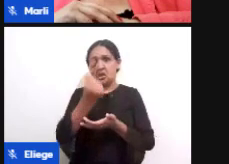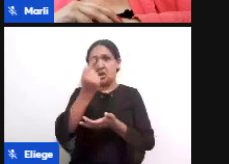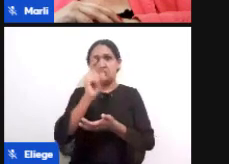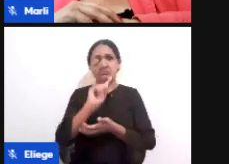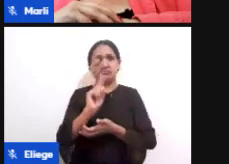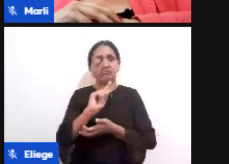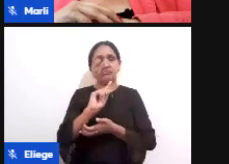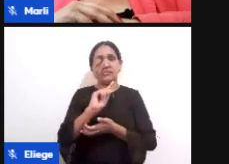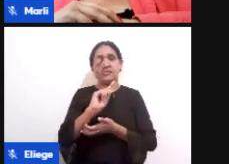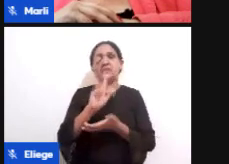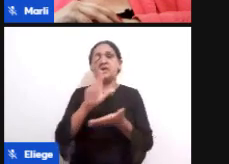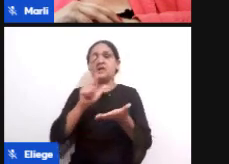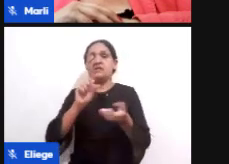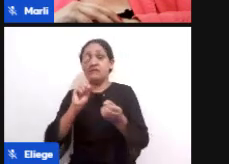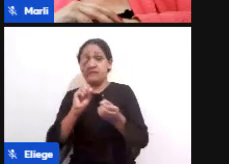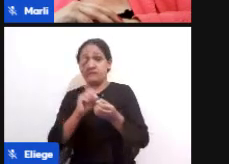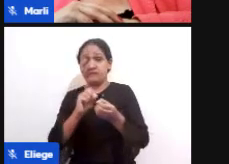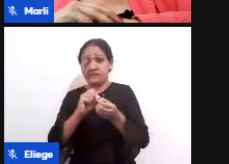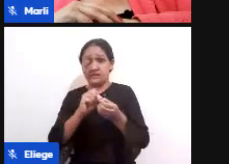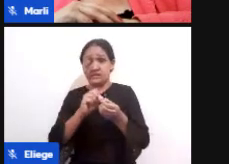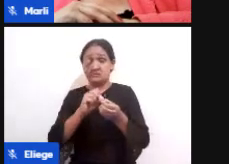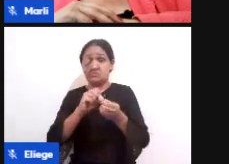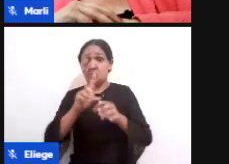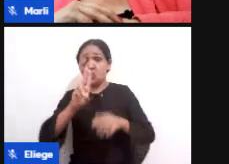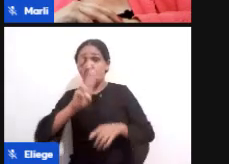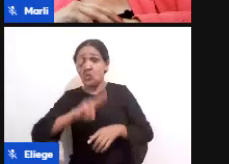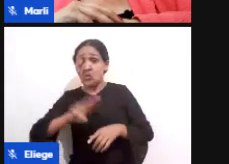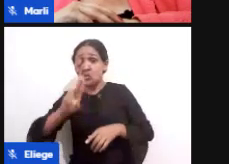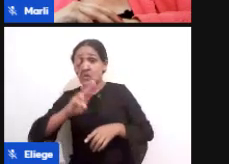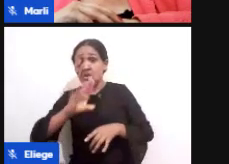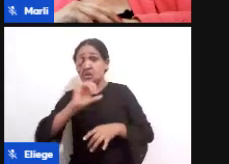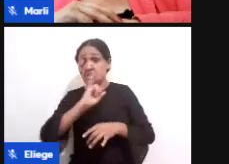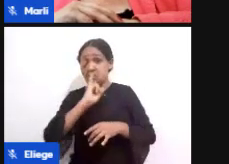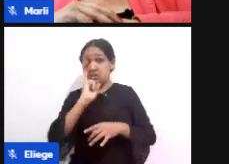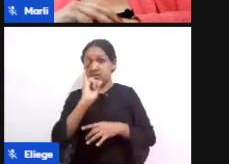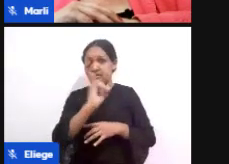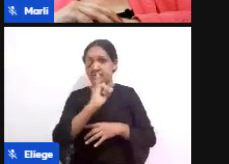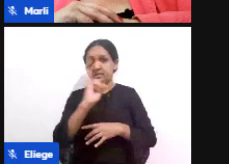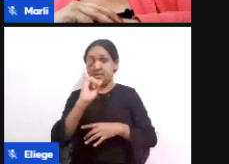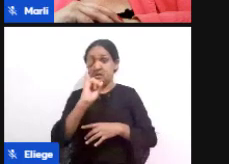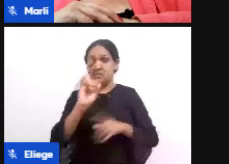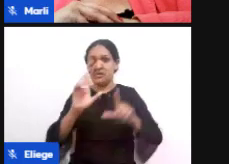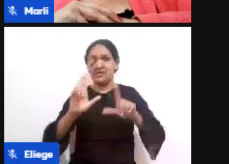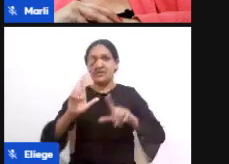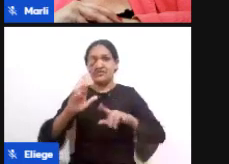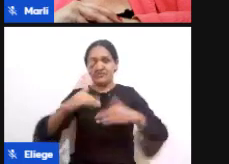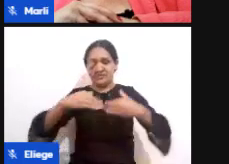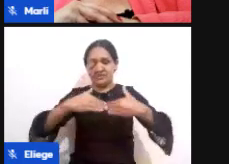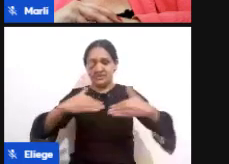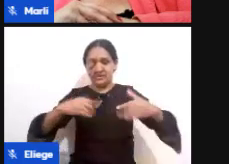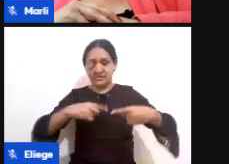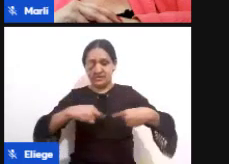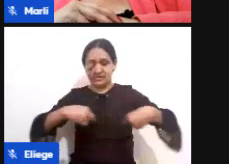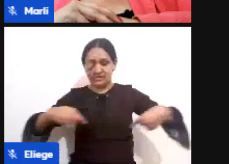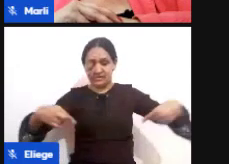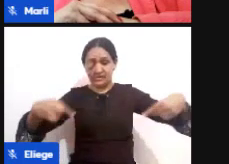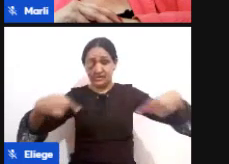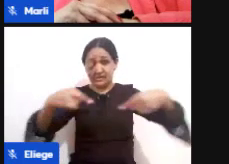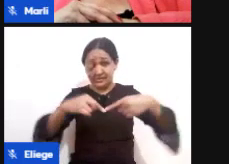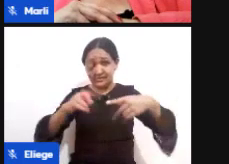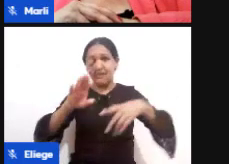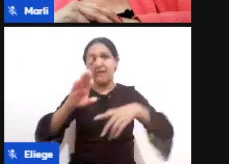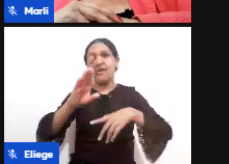dessas ferramentas. Ferramenta indispensável nas salas dos anos iniciais, o alfabeto ajuda as crianças a